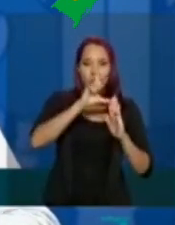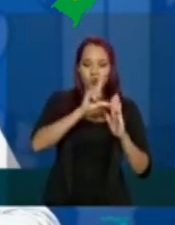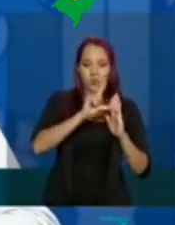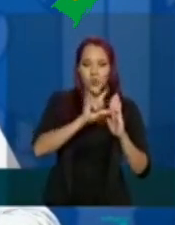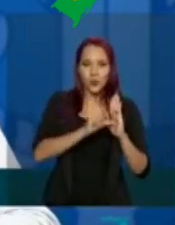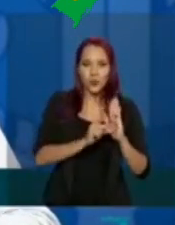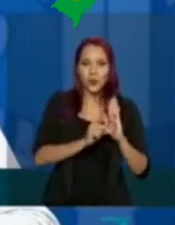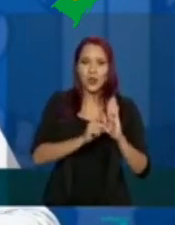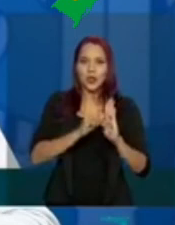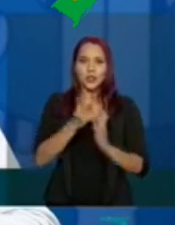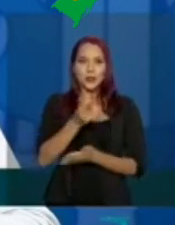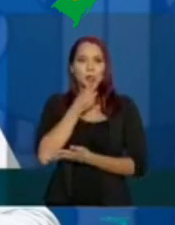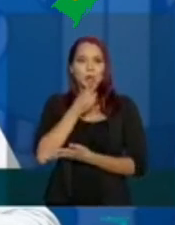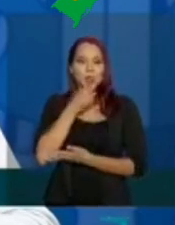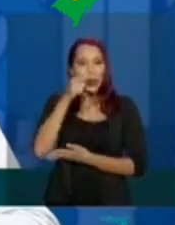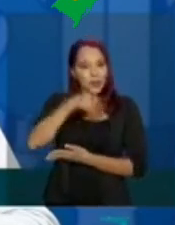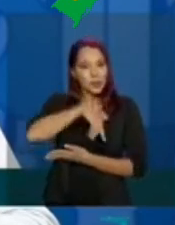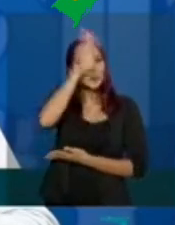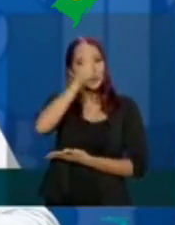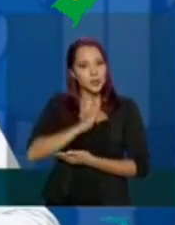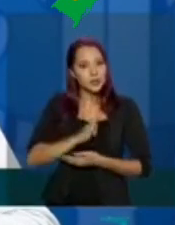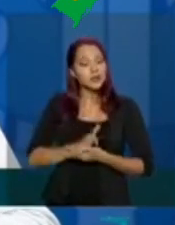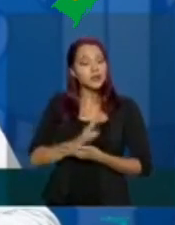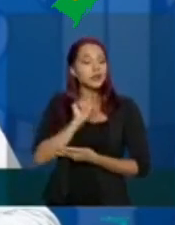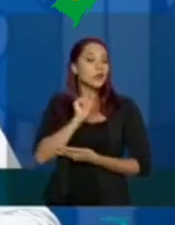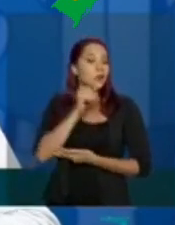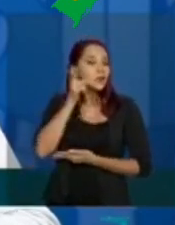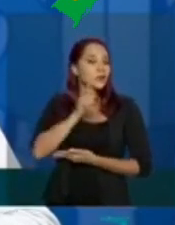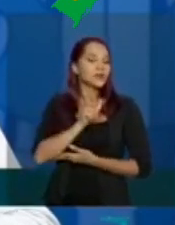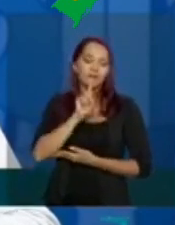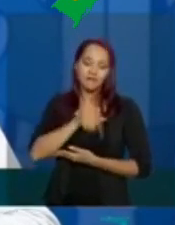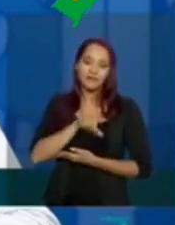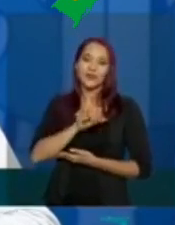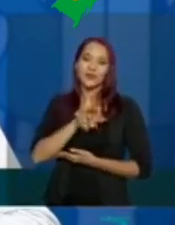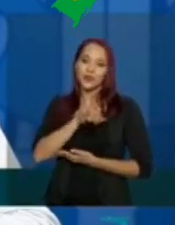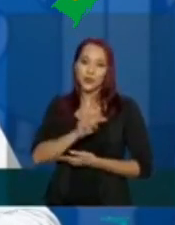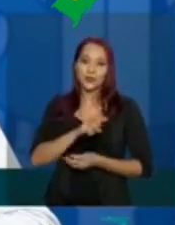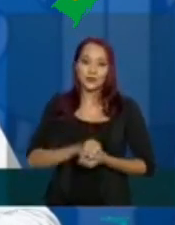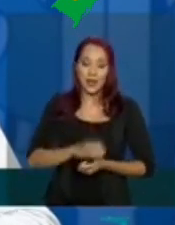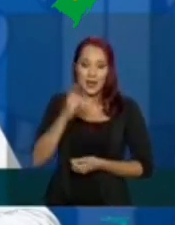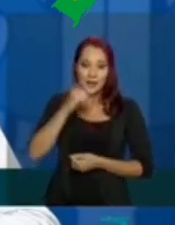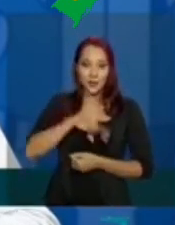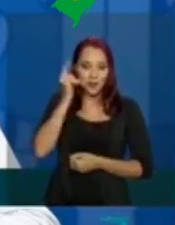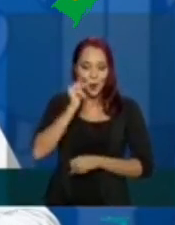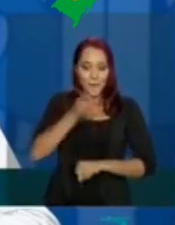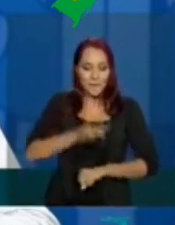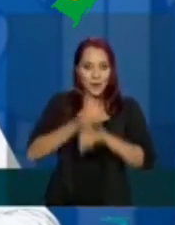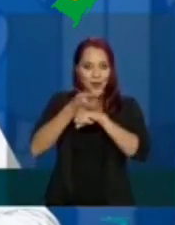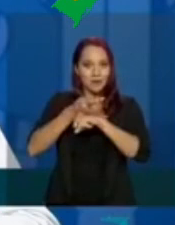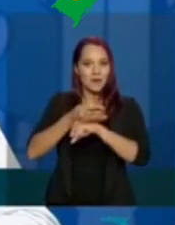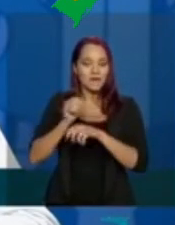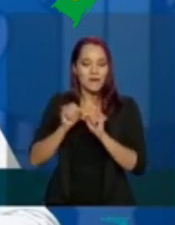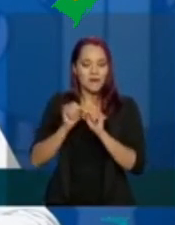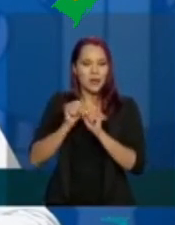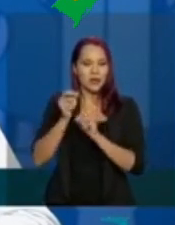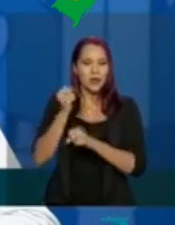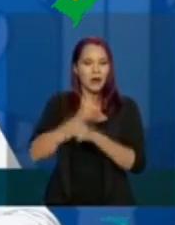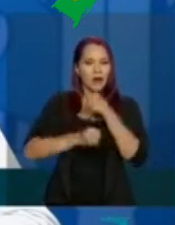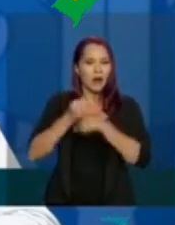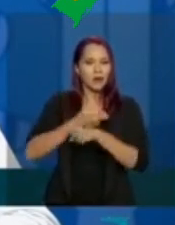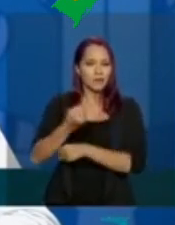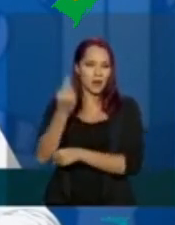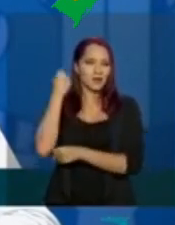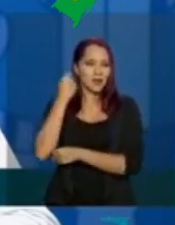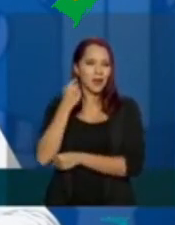de tabagismo é brasileira e é do SUS. Nós ganhamos agora o prêmio, foi feito no Rio de Janeiro, no ano passado,